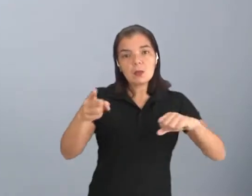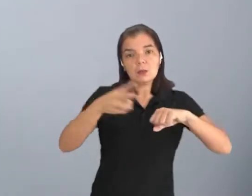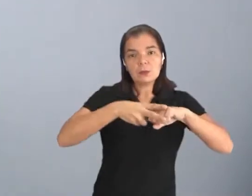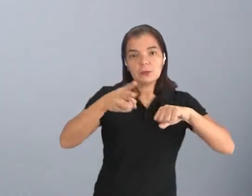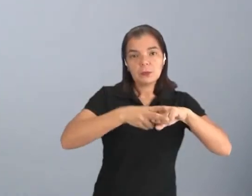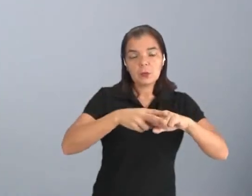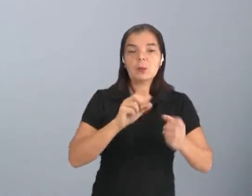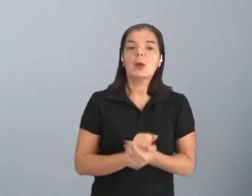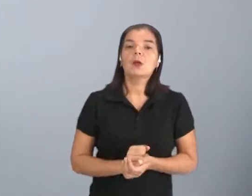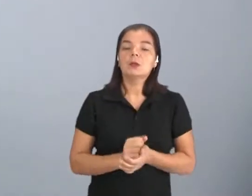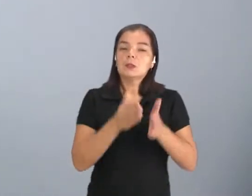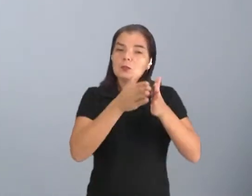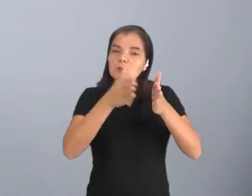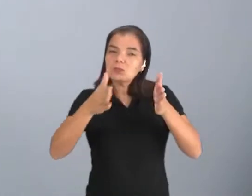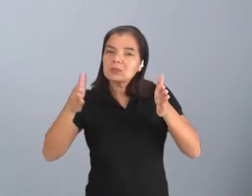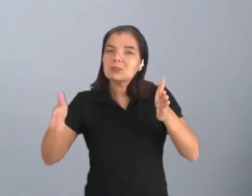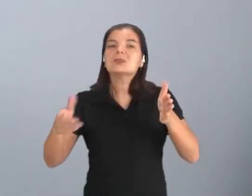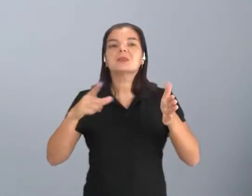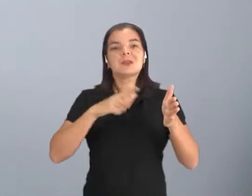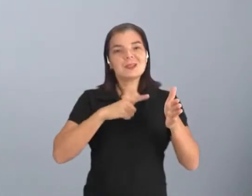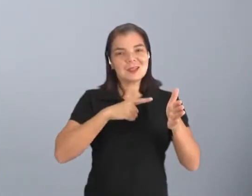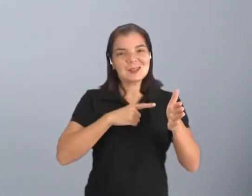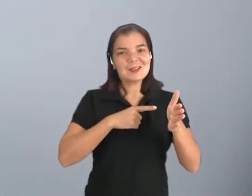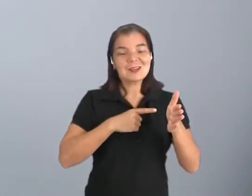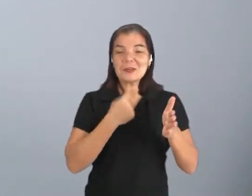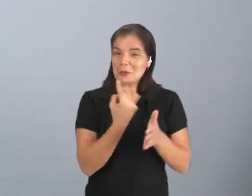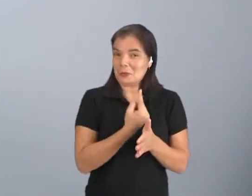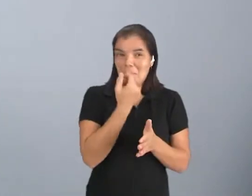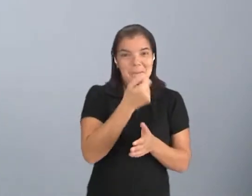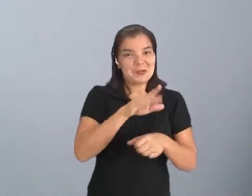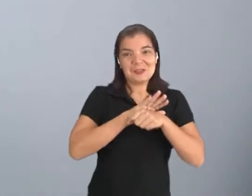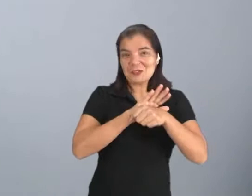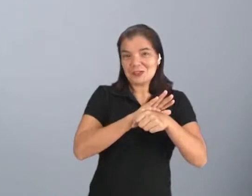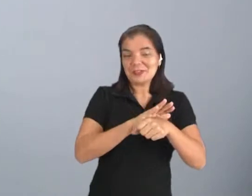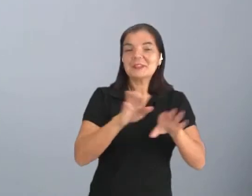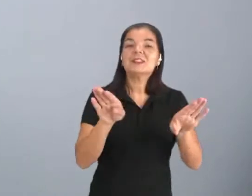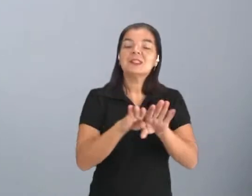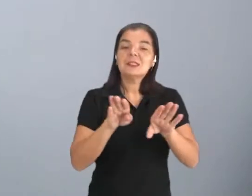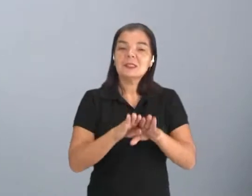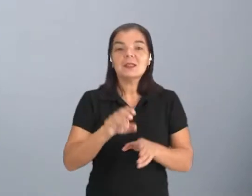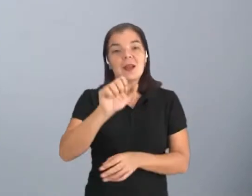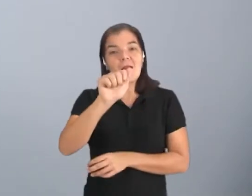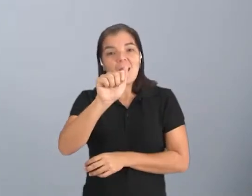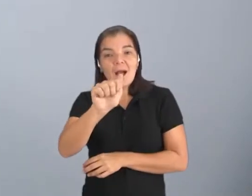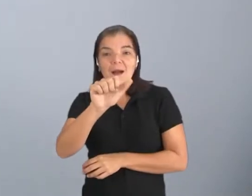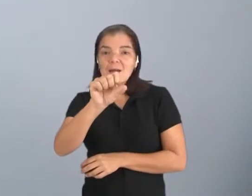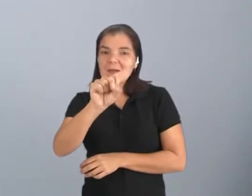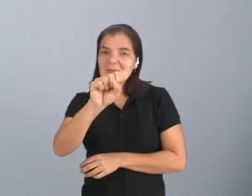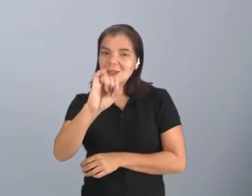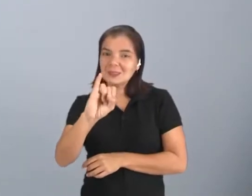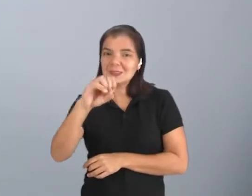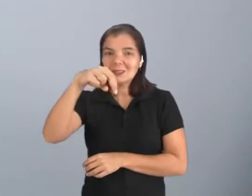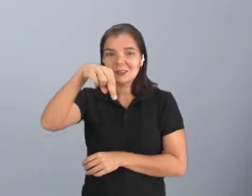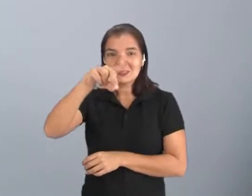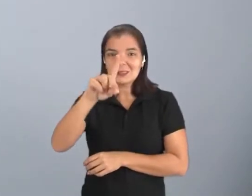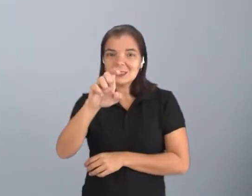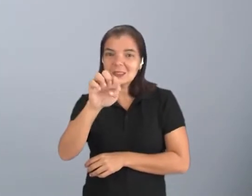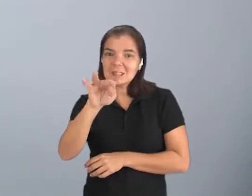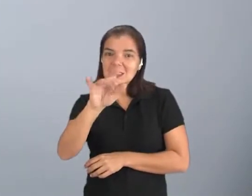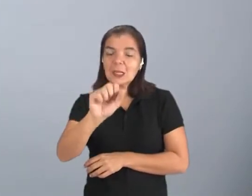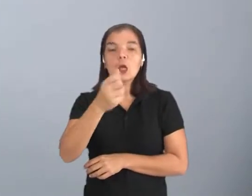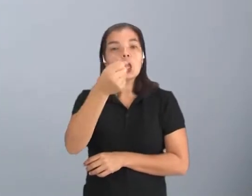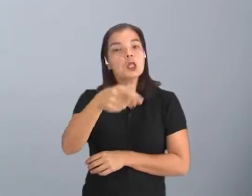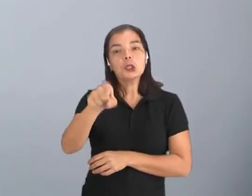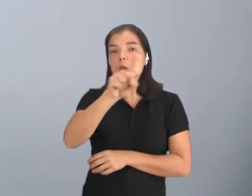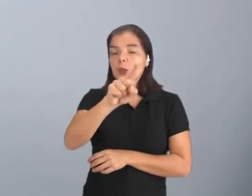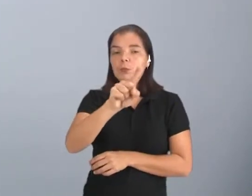verbal, coordenada porque é independente e assindética quer dizer que ela não precisou do